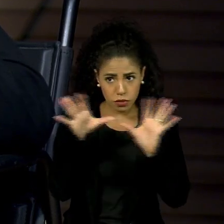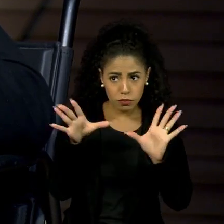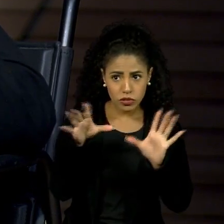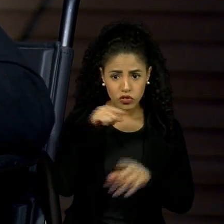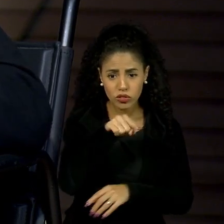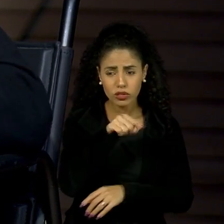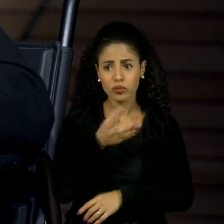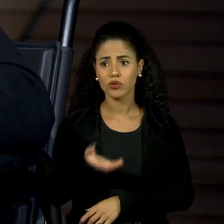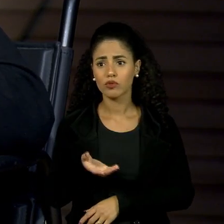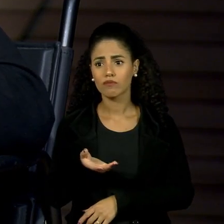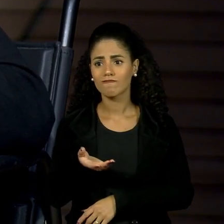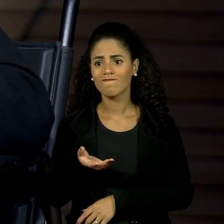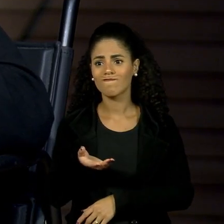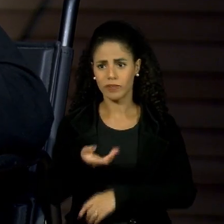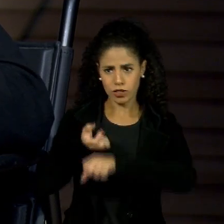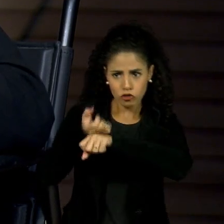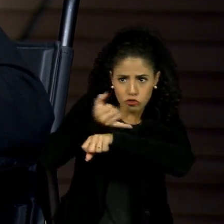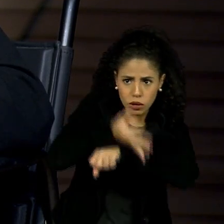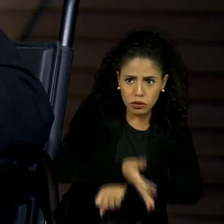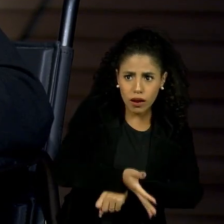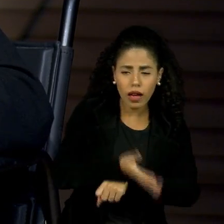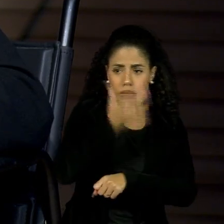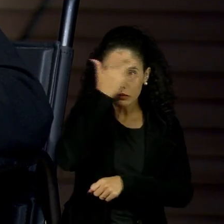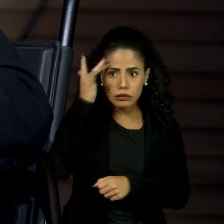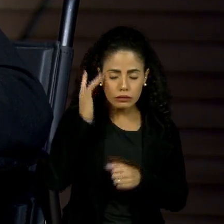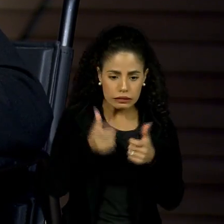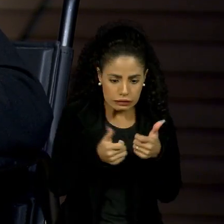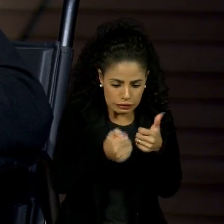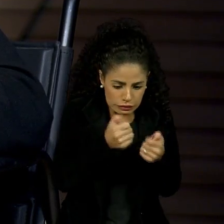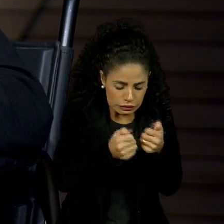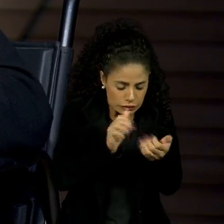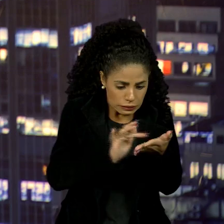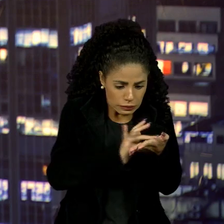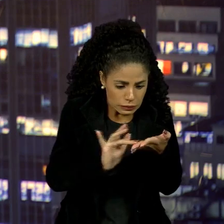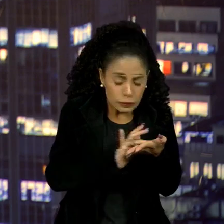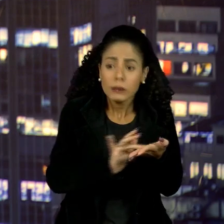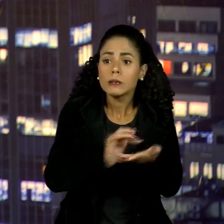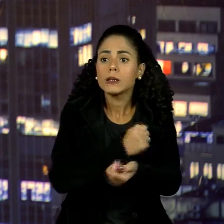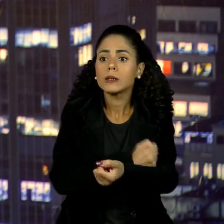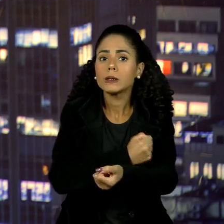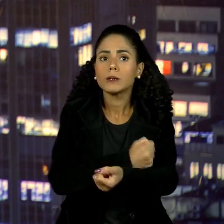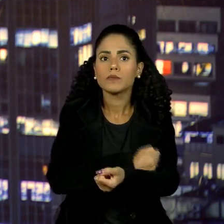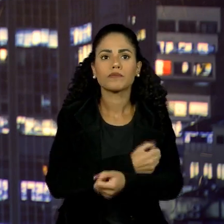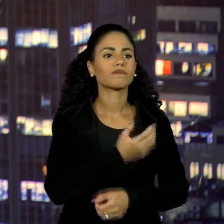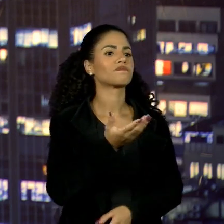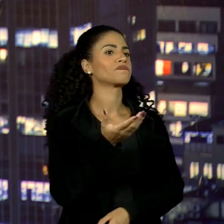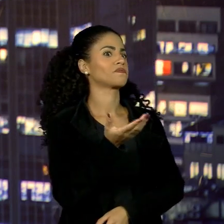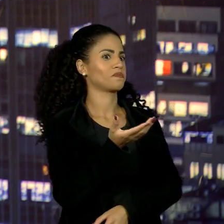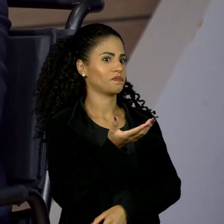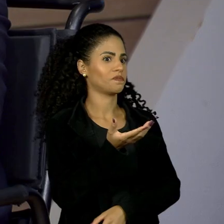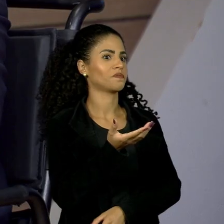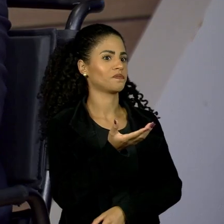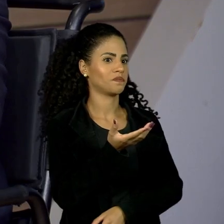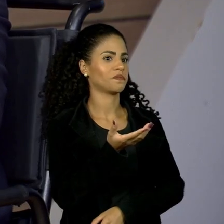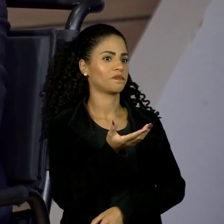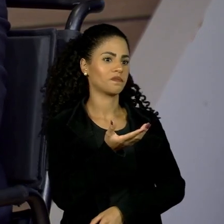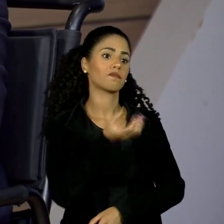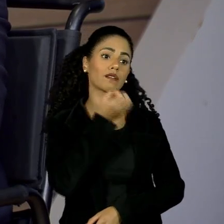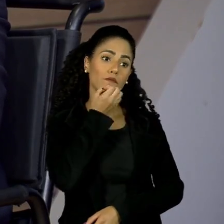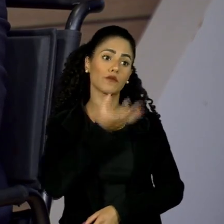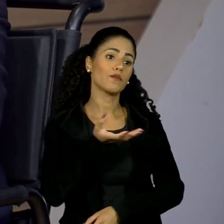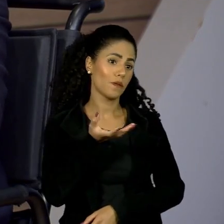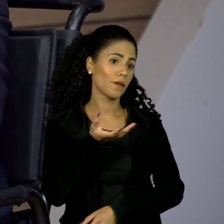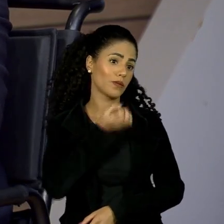tipo de atividade durante a madrugada ou nós vamos proteger o vulnerável? Pergunta feita, doutor Mansur. Muito importante esse